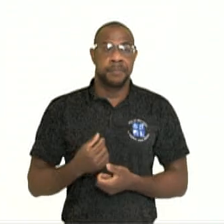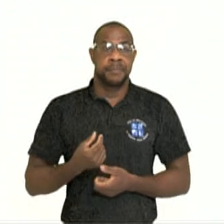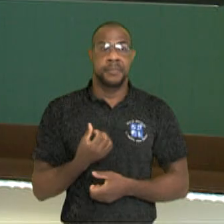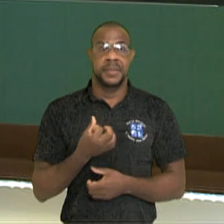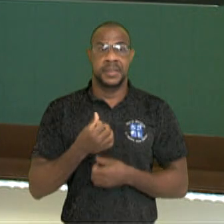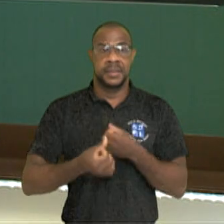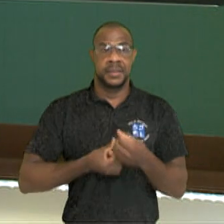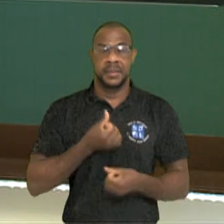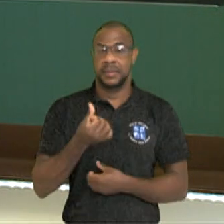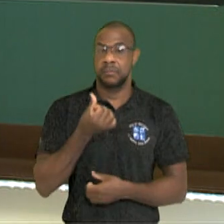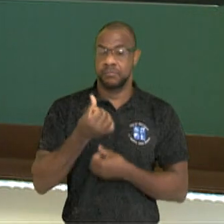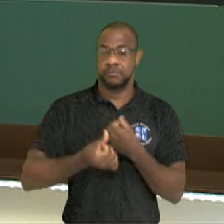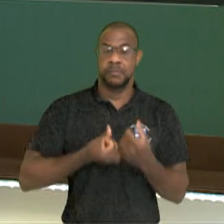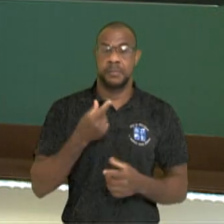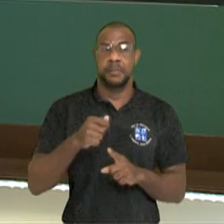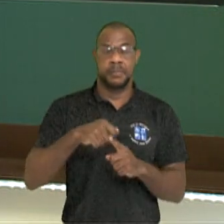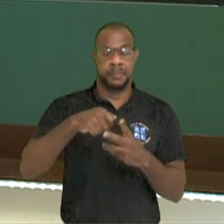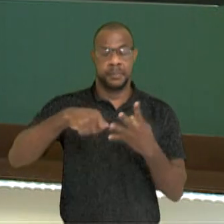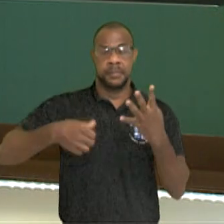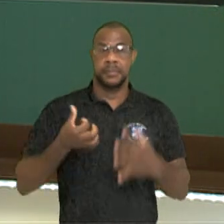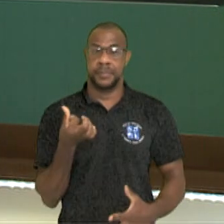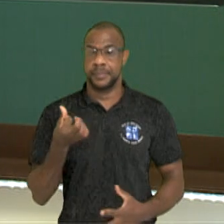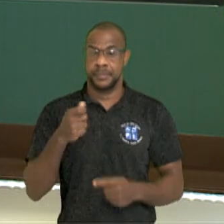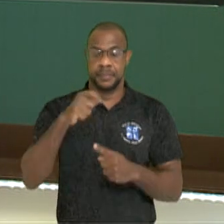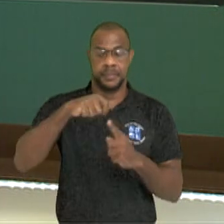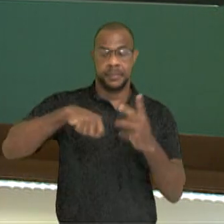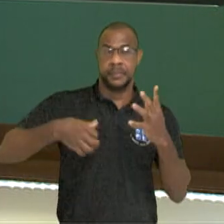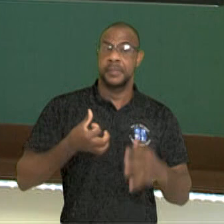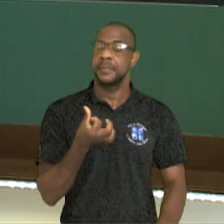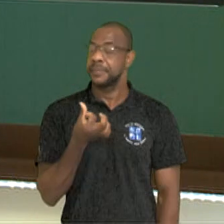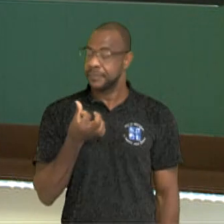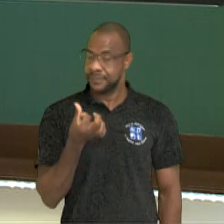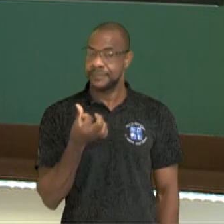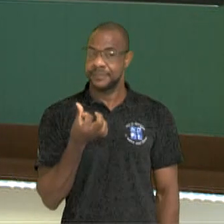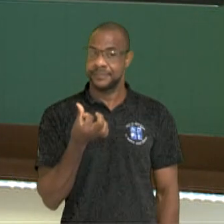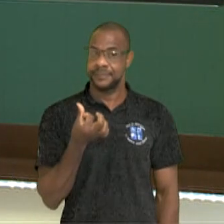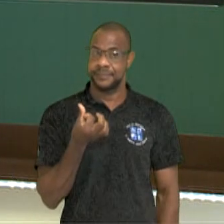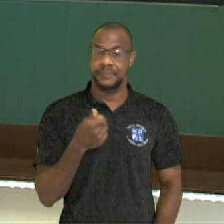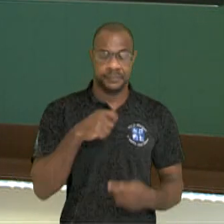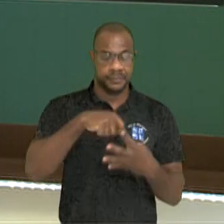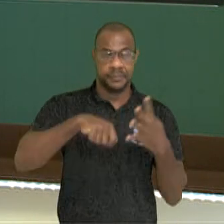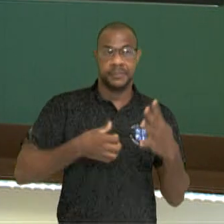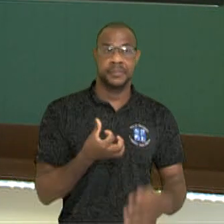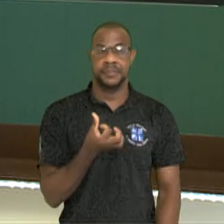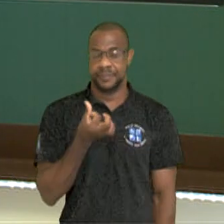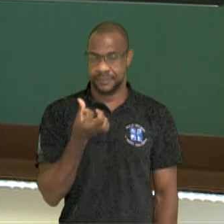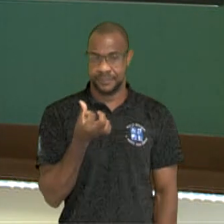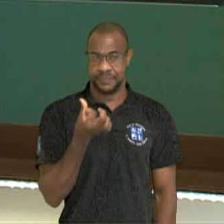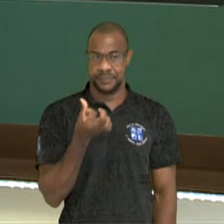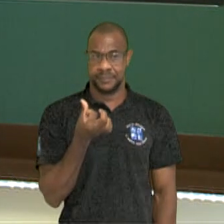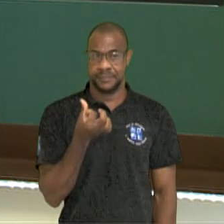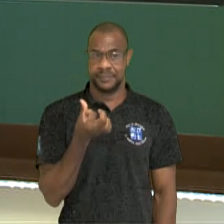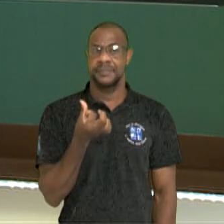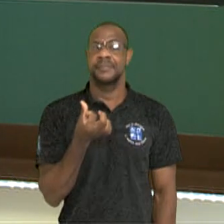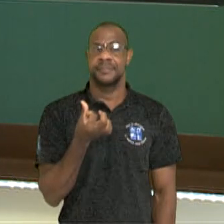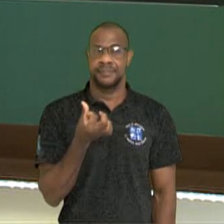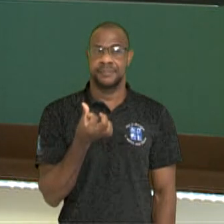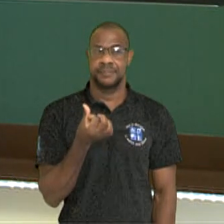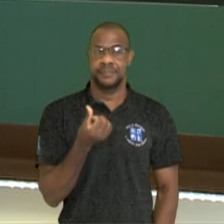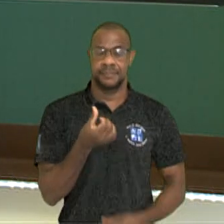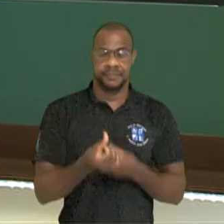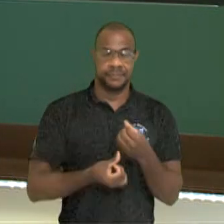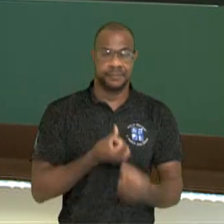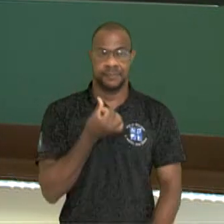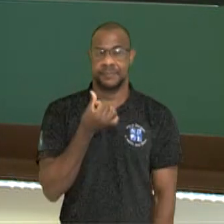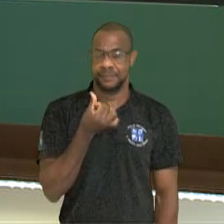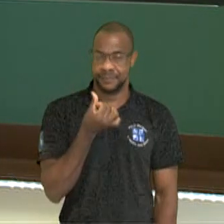o que é um semestre? 6 meses, né? Então, primeiro semestre do ano, janeiro, fevereiro, março,